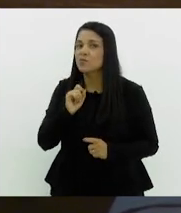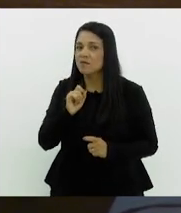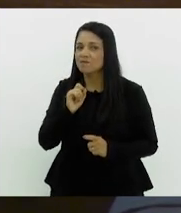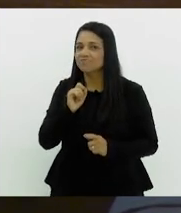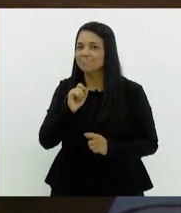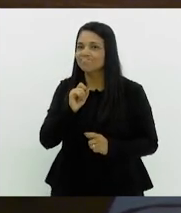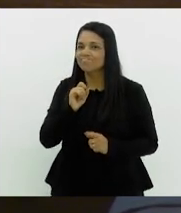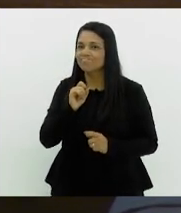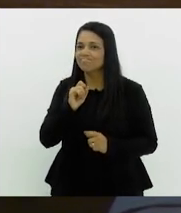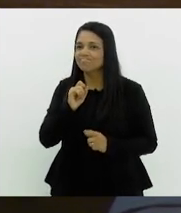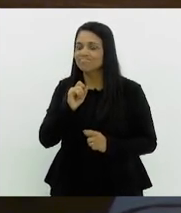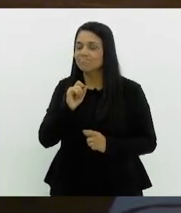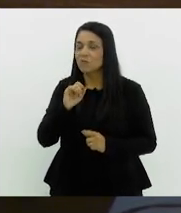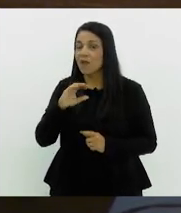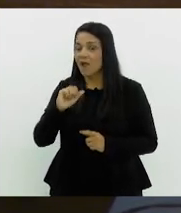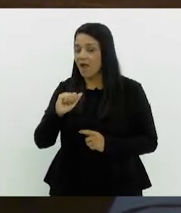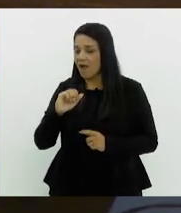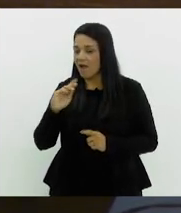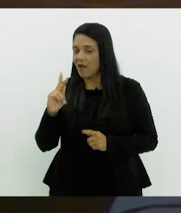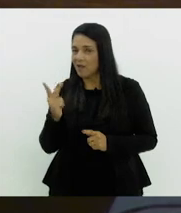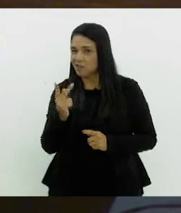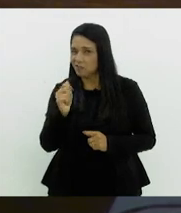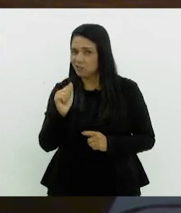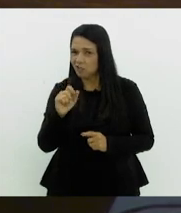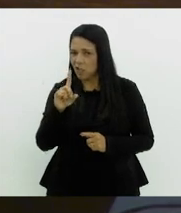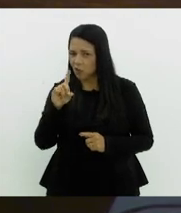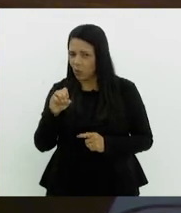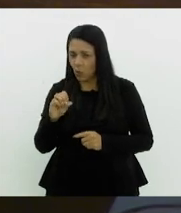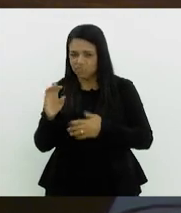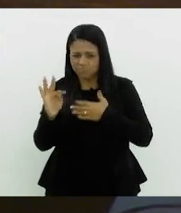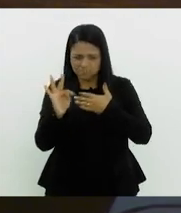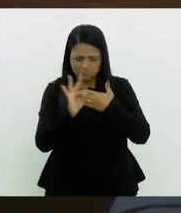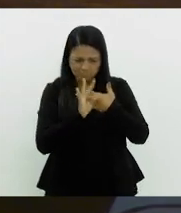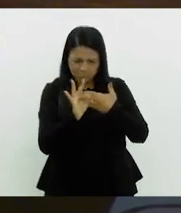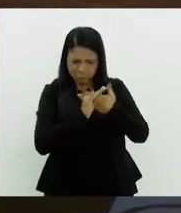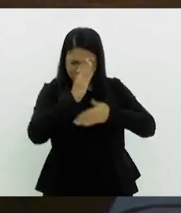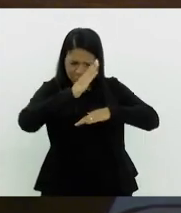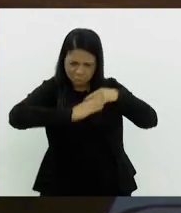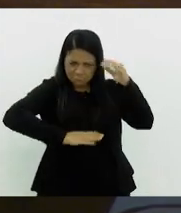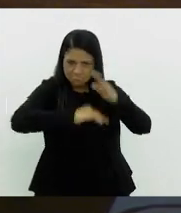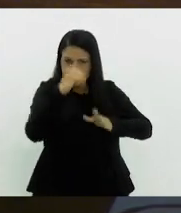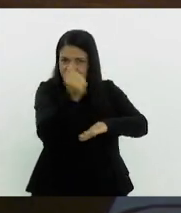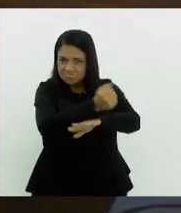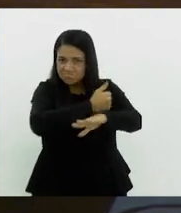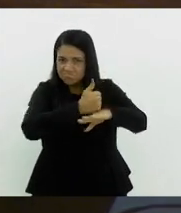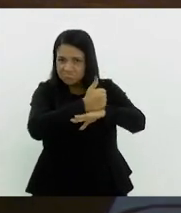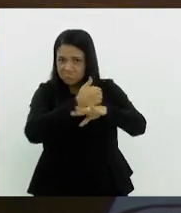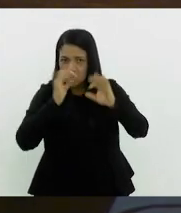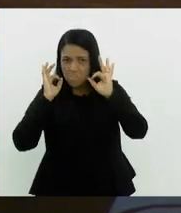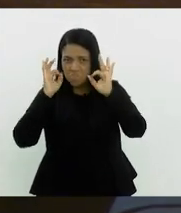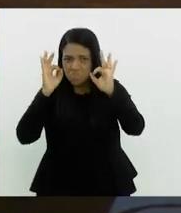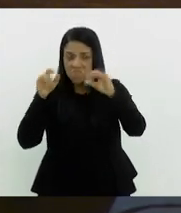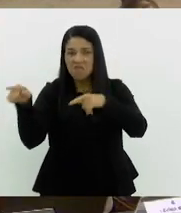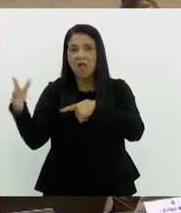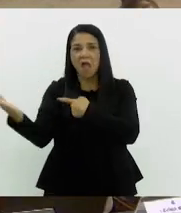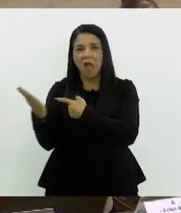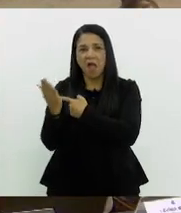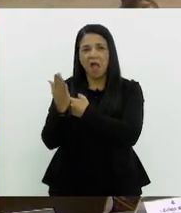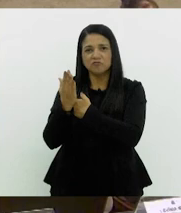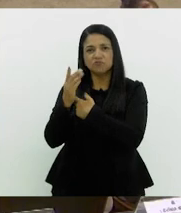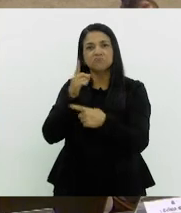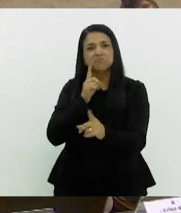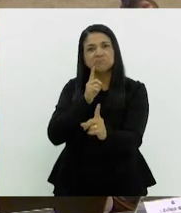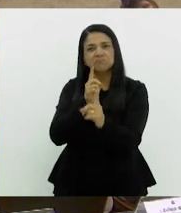uma tecnicidade, uma capacidade técnica tão impecável, que, além de procurador, é aquele que nos ajuda a